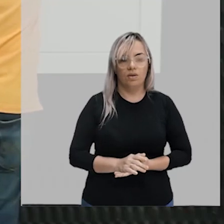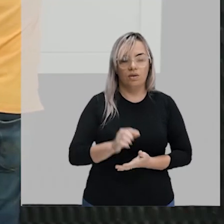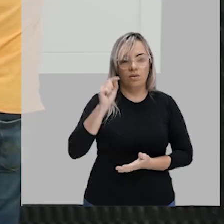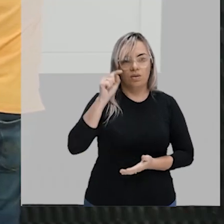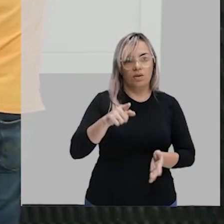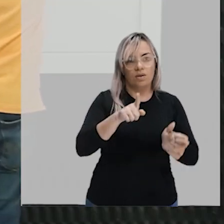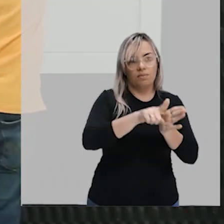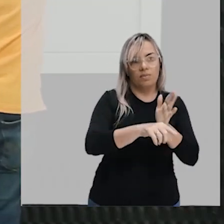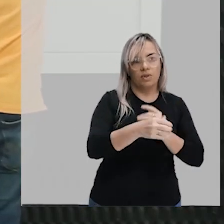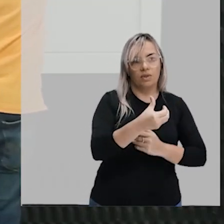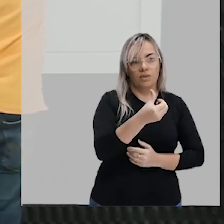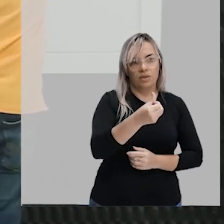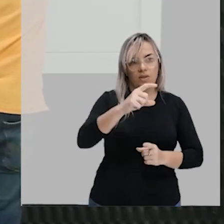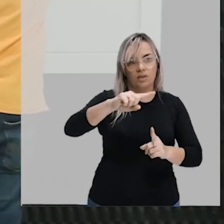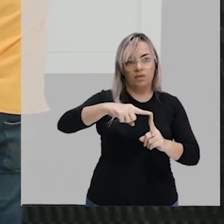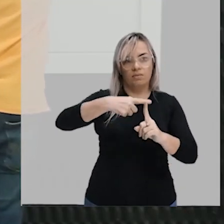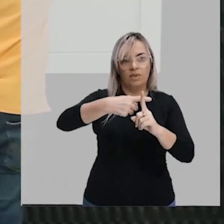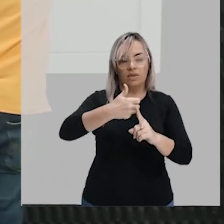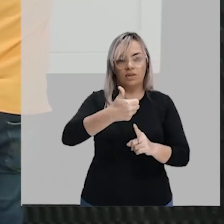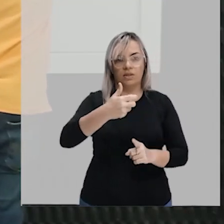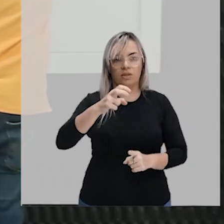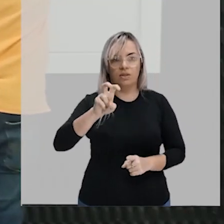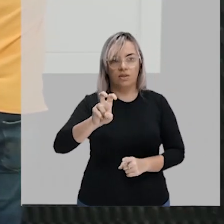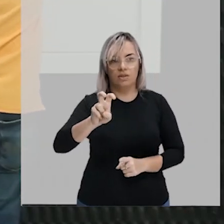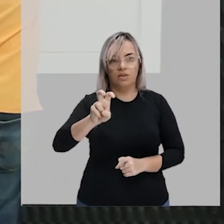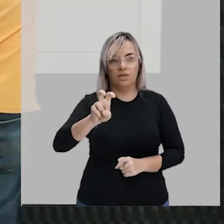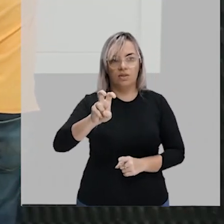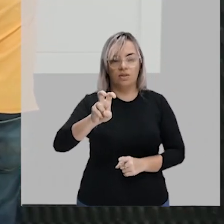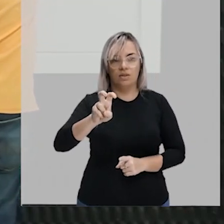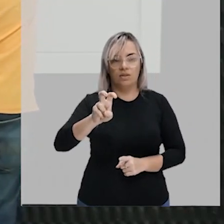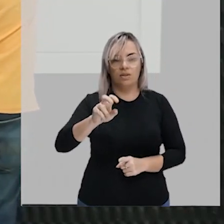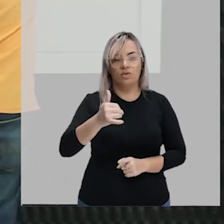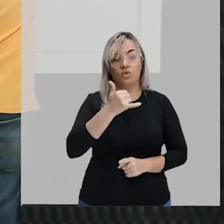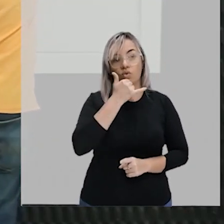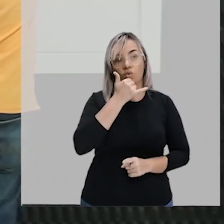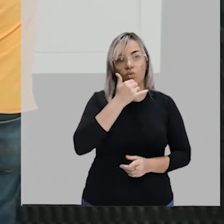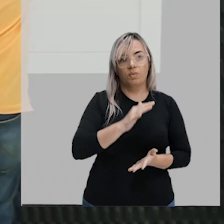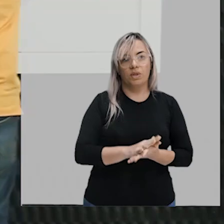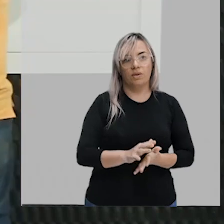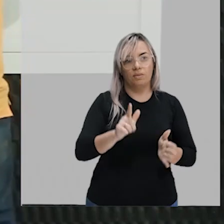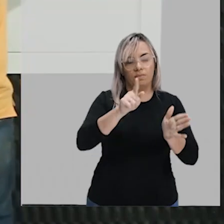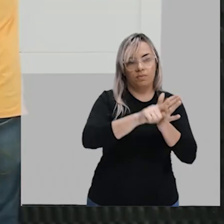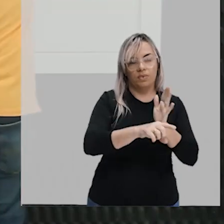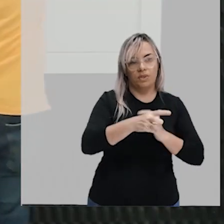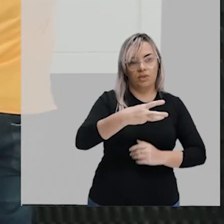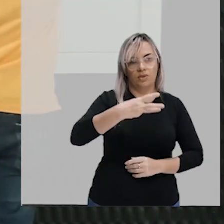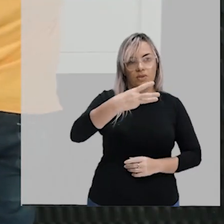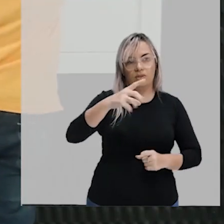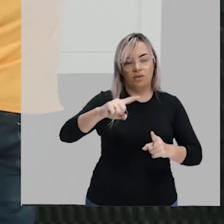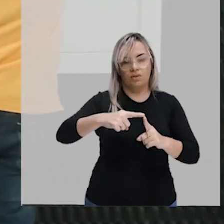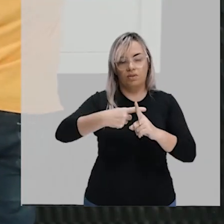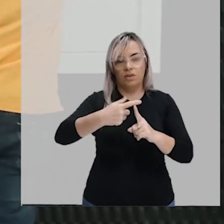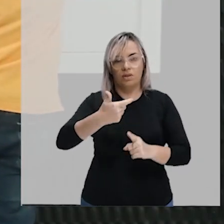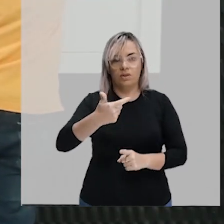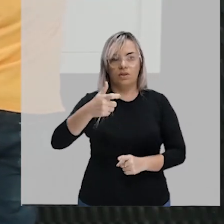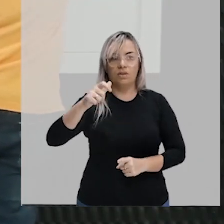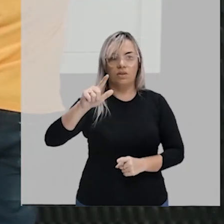6, mais 15. Aliás, desculpa, menos 3, mais 15 dá